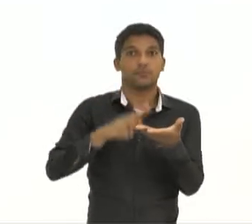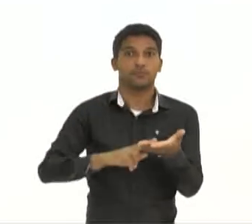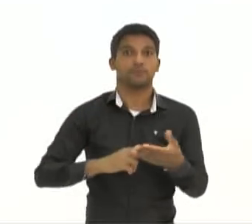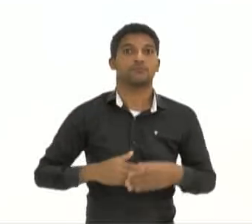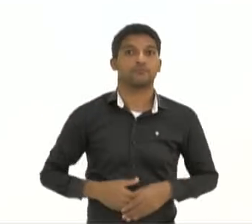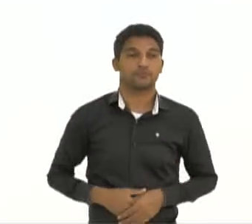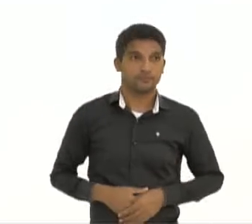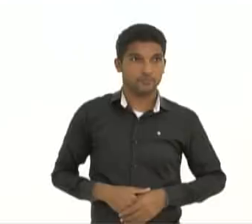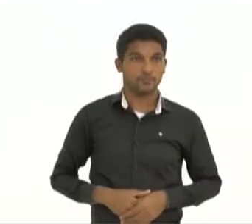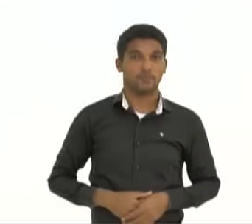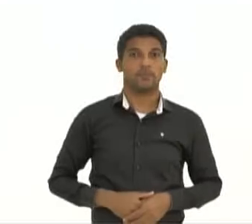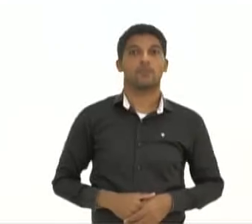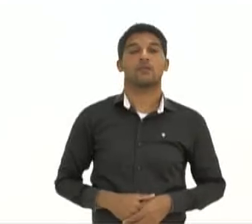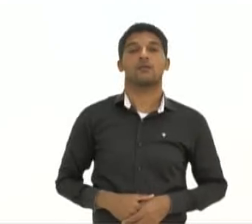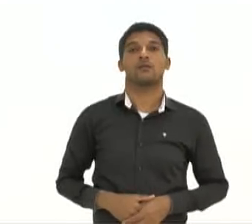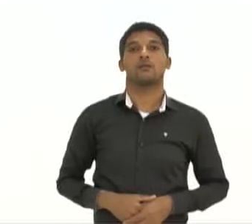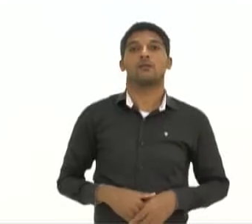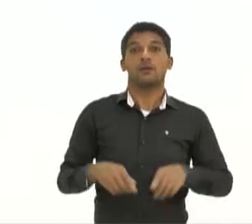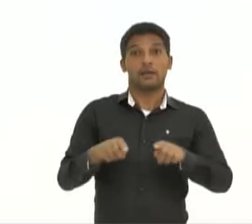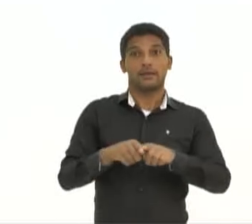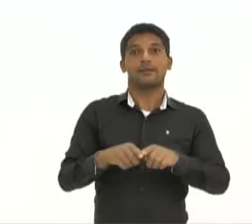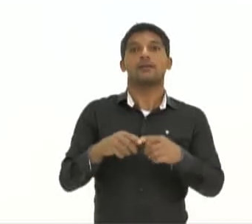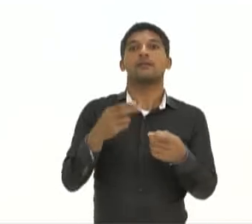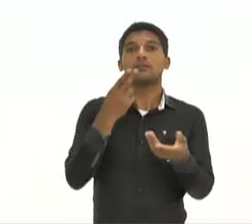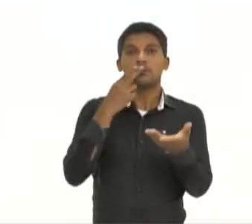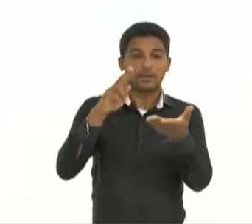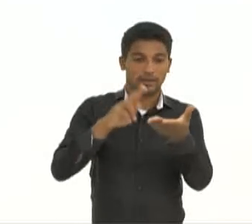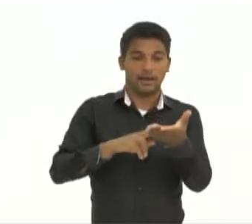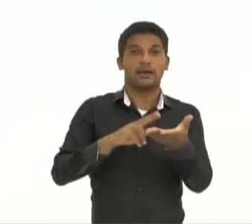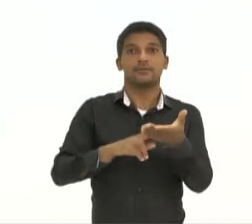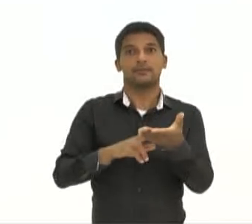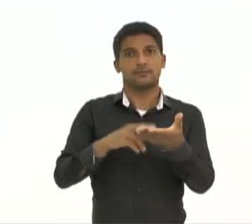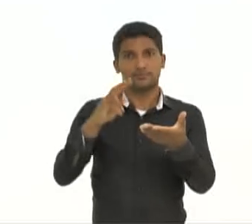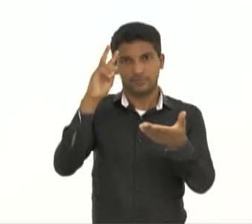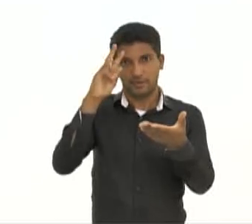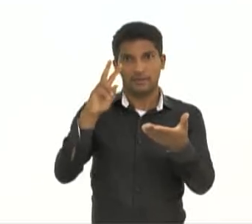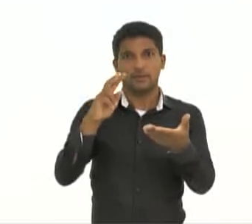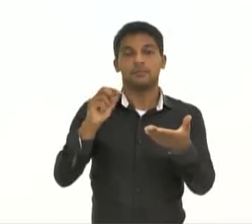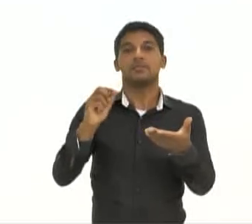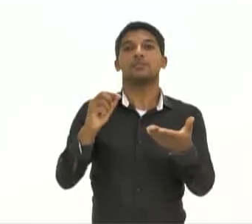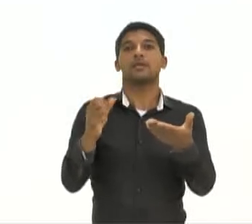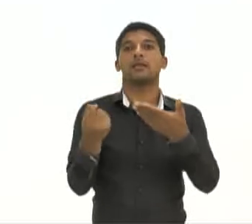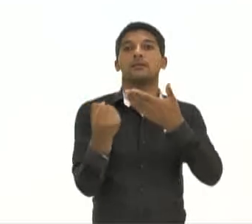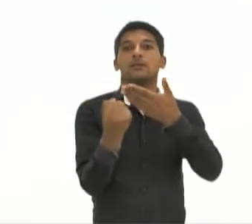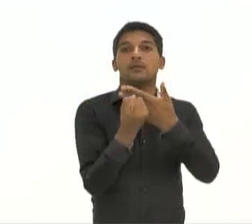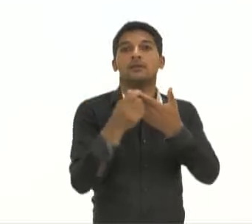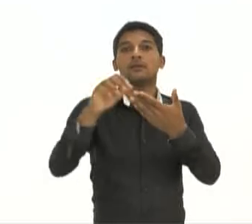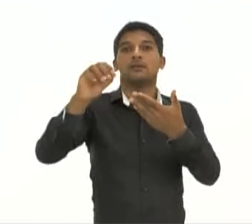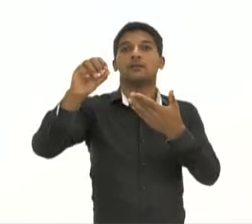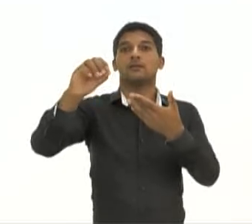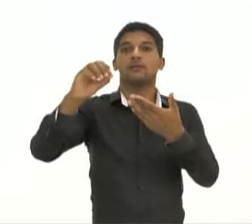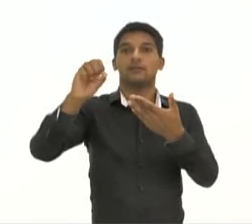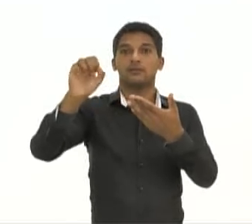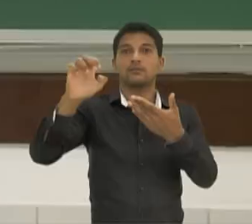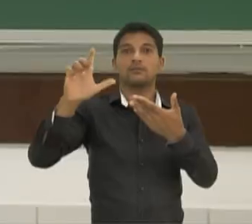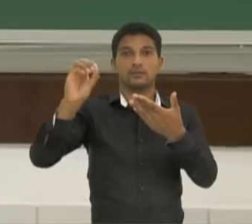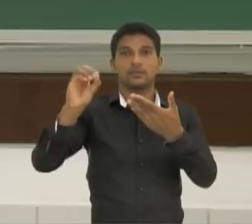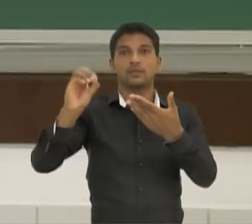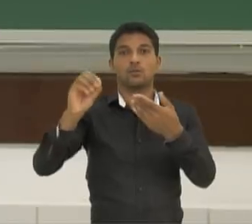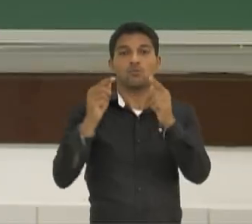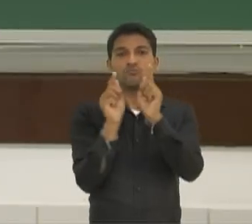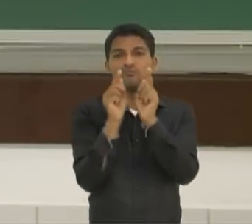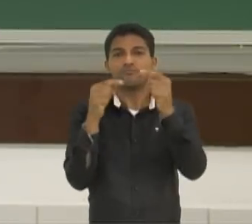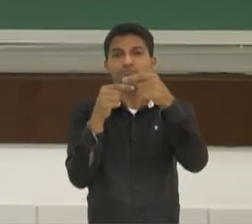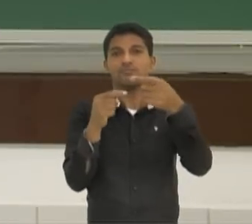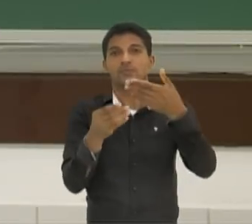tem que ir até o correio, colocar um selo, né, dependendo da localidade para onde você vai enviar a carta, o valor também varia,